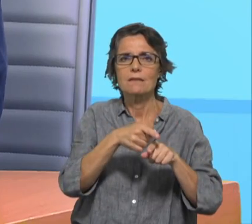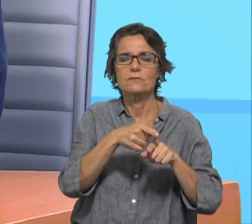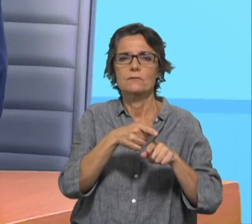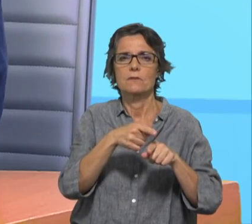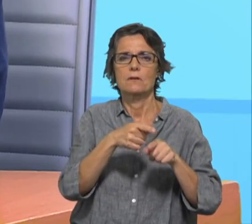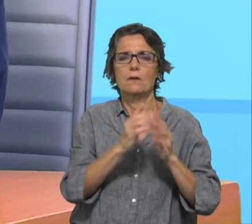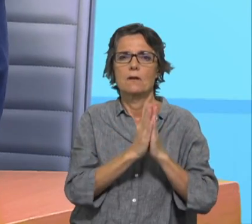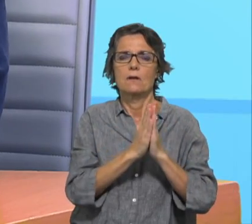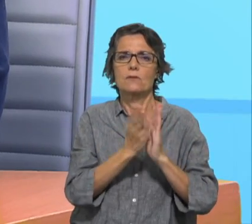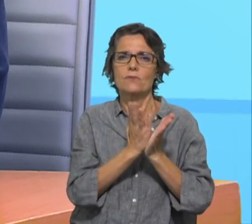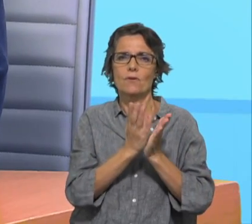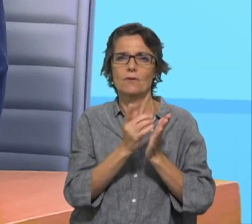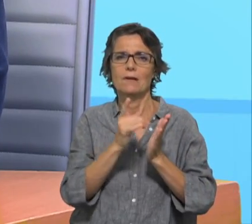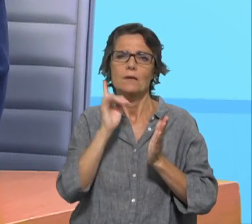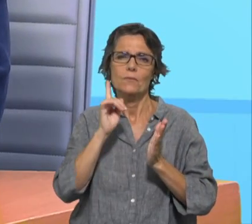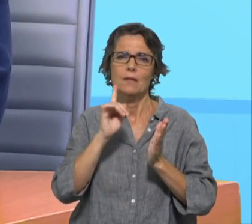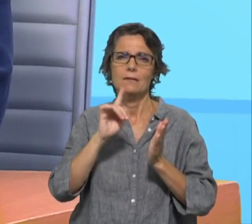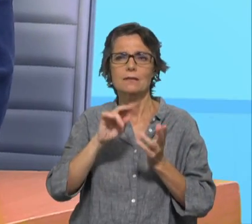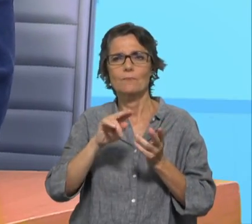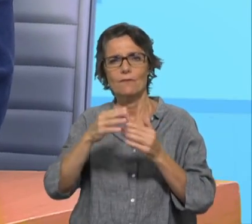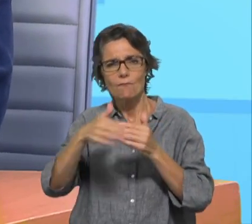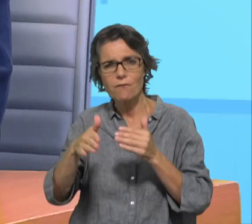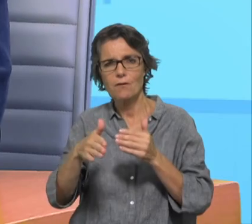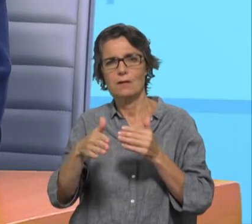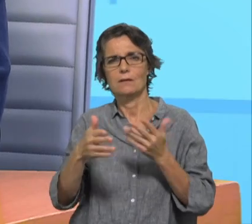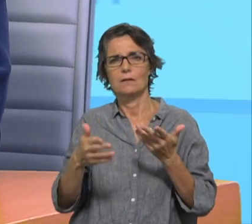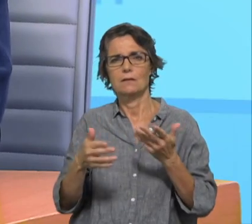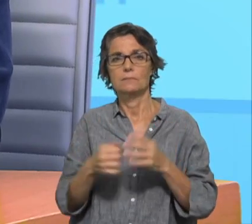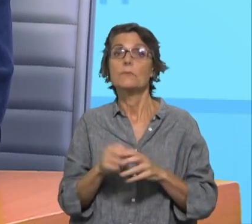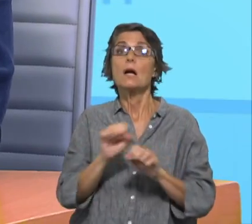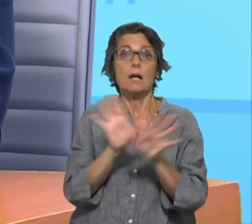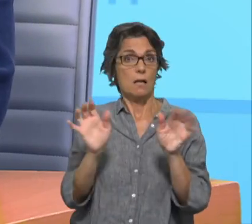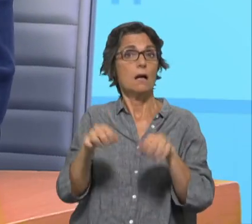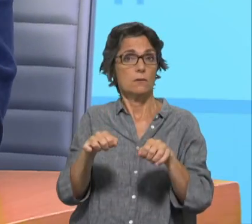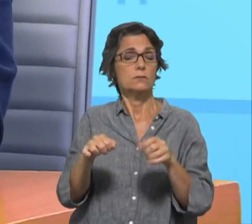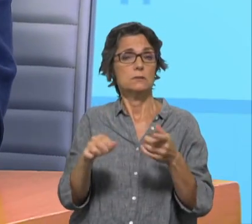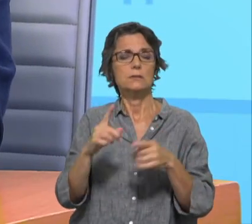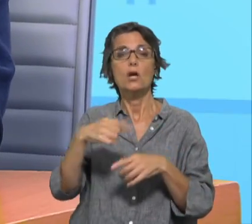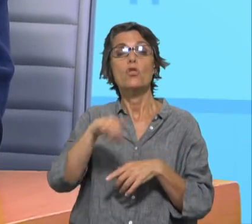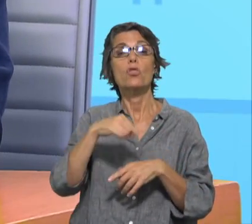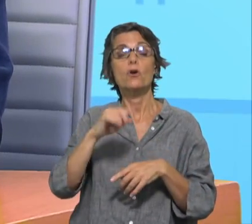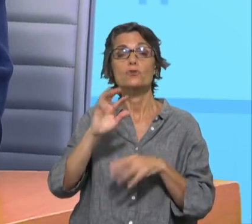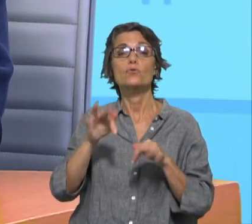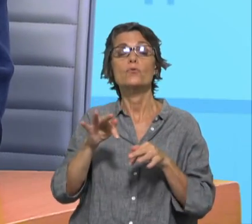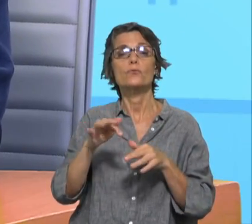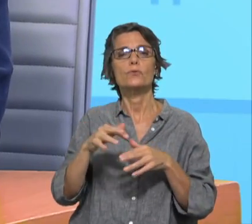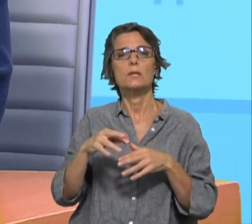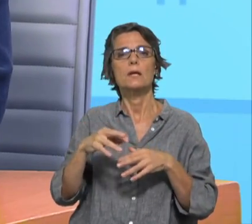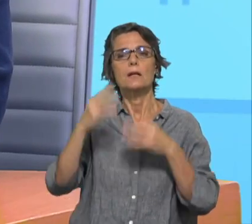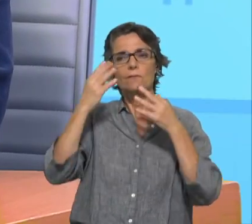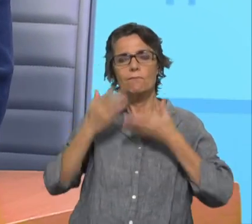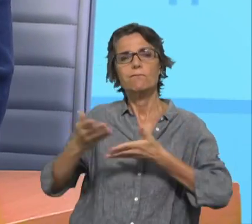facto reflexo no exterior. Necessariamente. Quando concluímos a Eucaristia e dizemos ide em paz, o Senhor vos